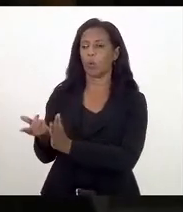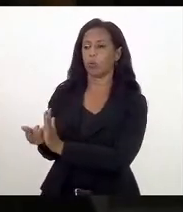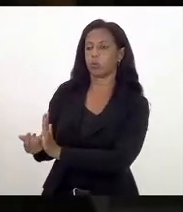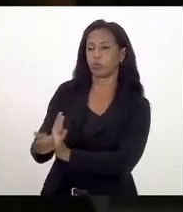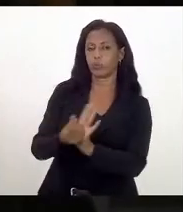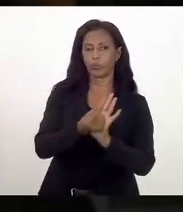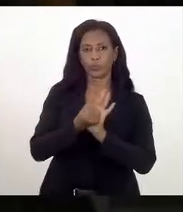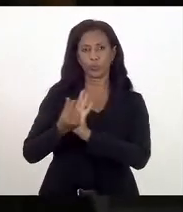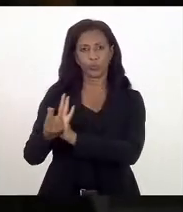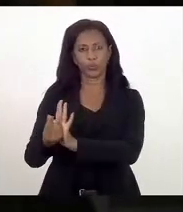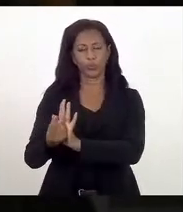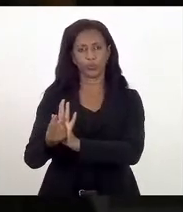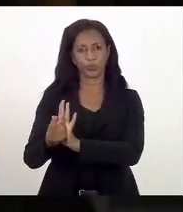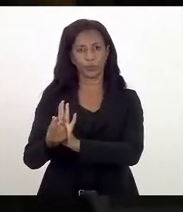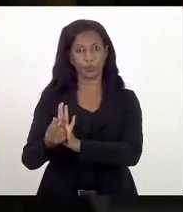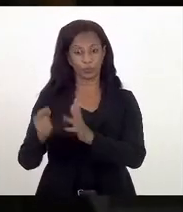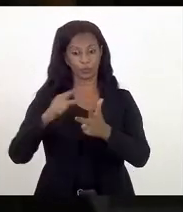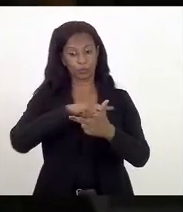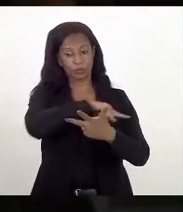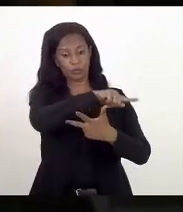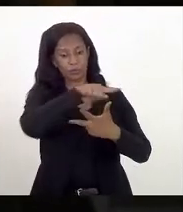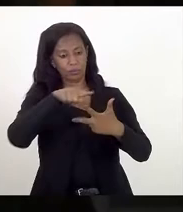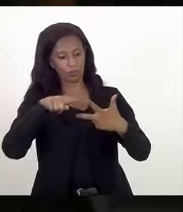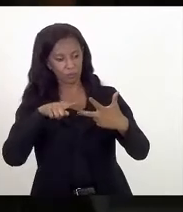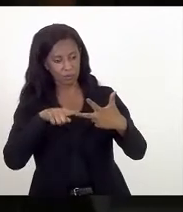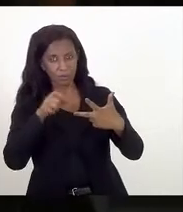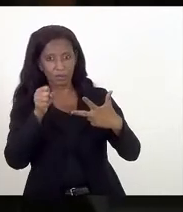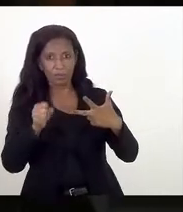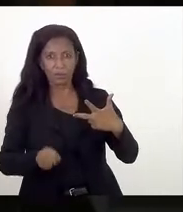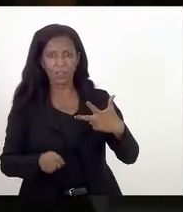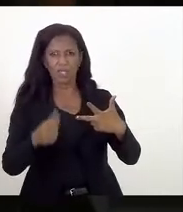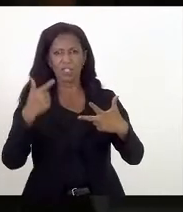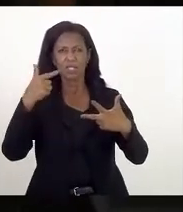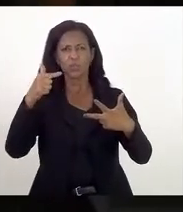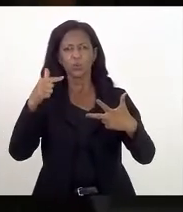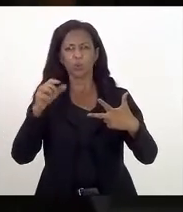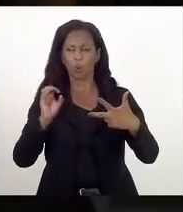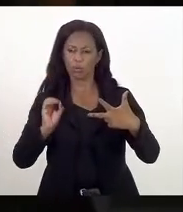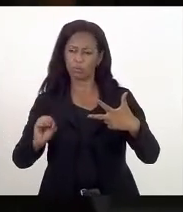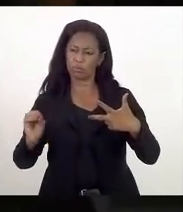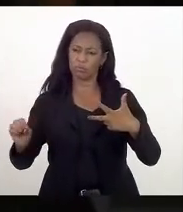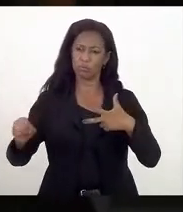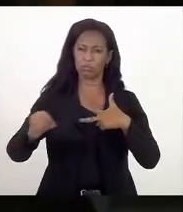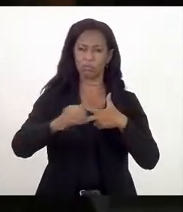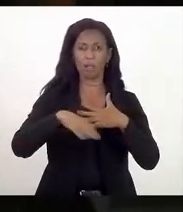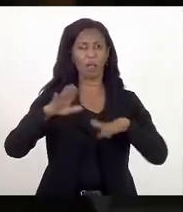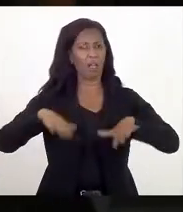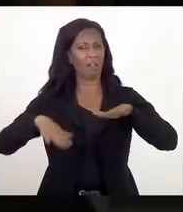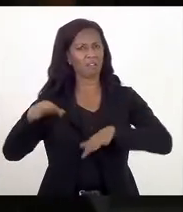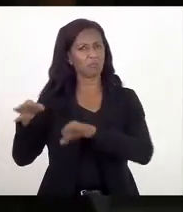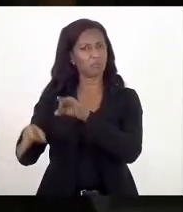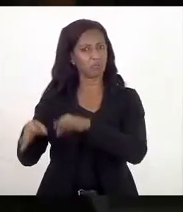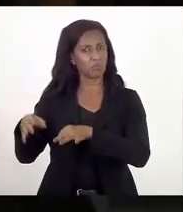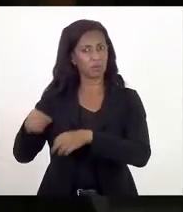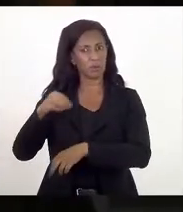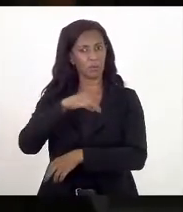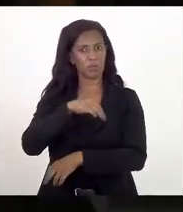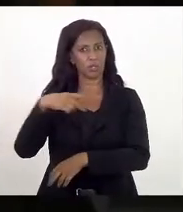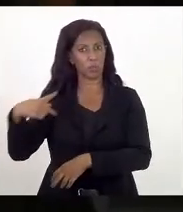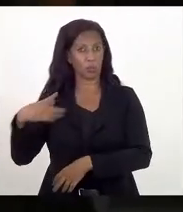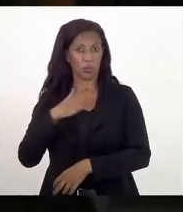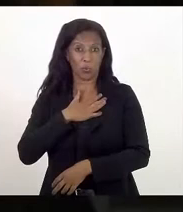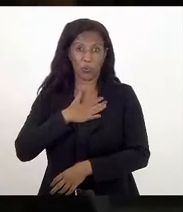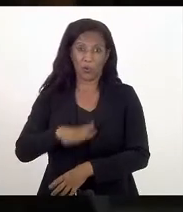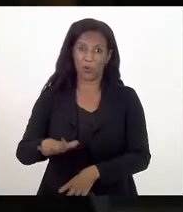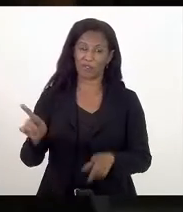Fiscais orçamentários dos três poderes e de todos os órgãos autônomos. Ainda que Judiciário e Ministério Público não gostem